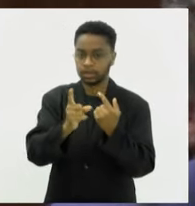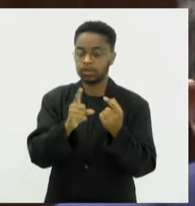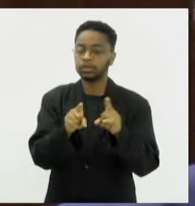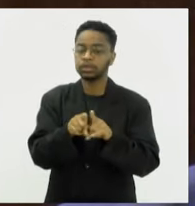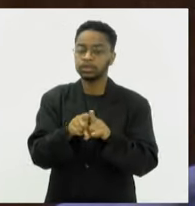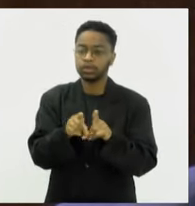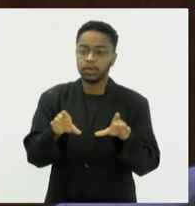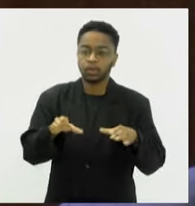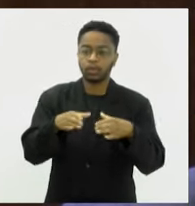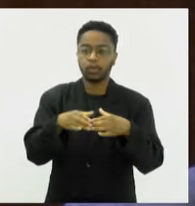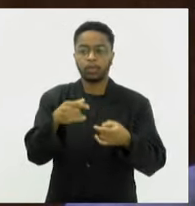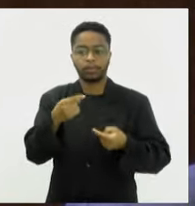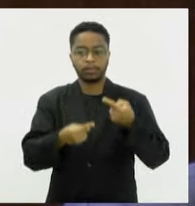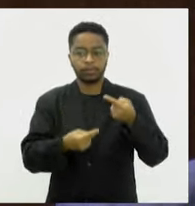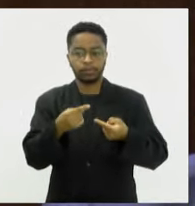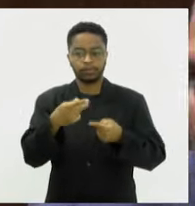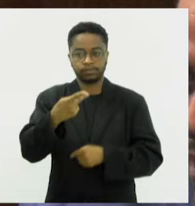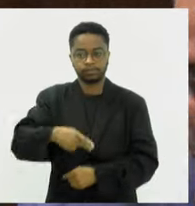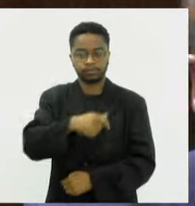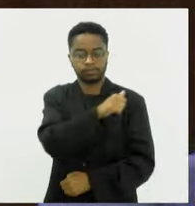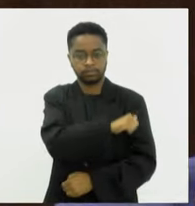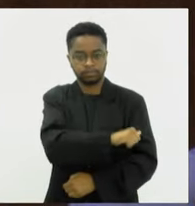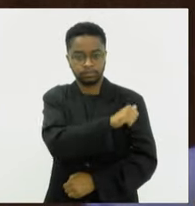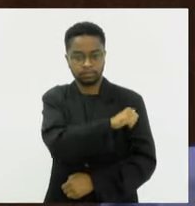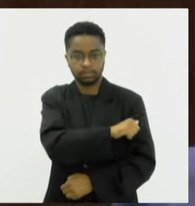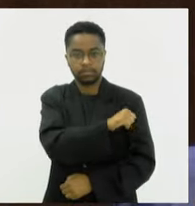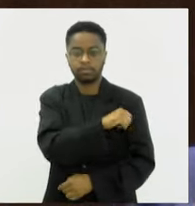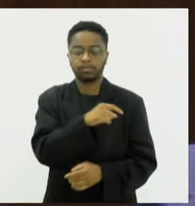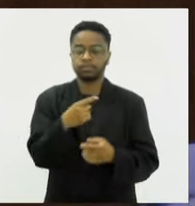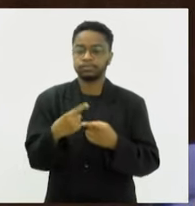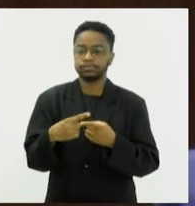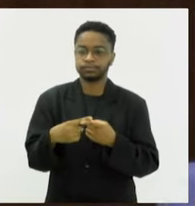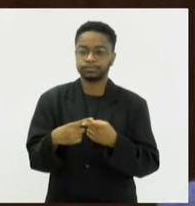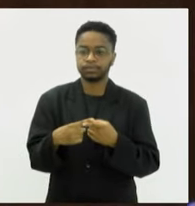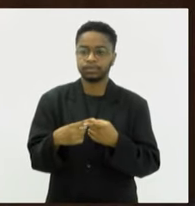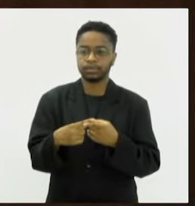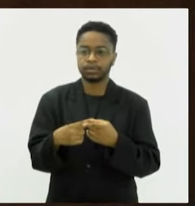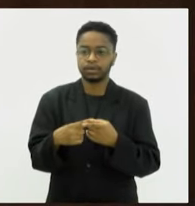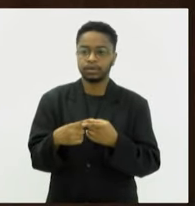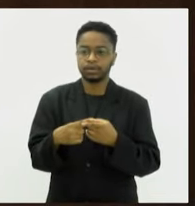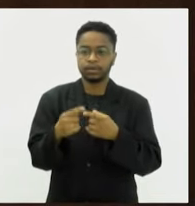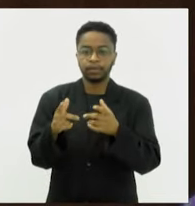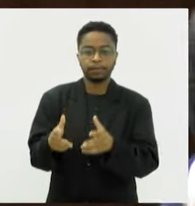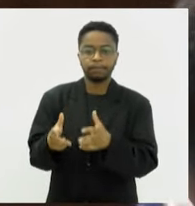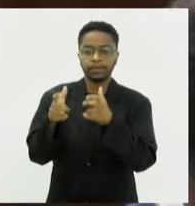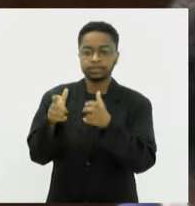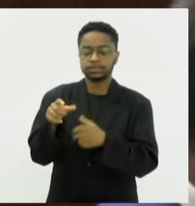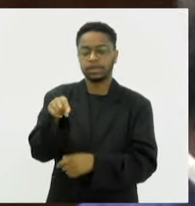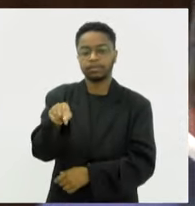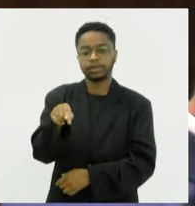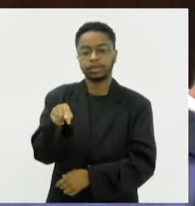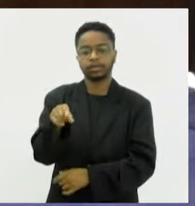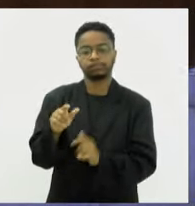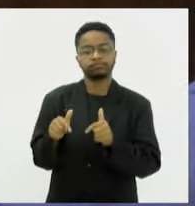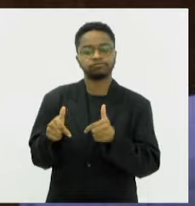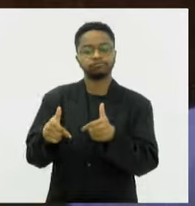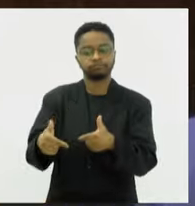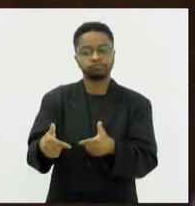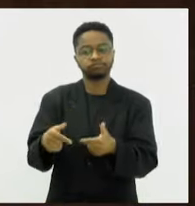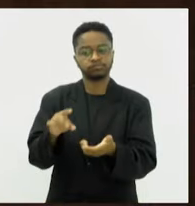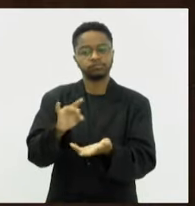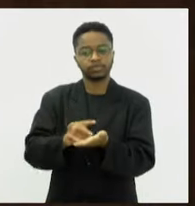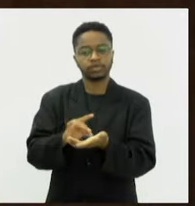a classe política do Estado do Rio de Janeiro, que vê no mandato dele algo que tem